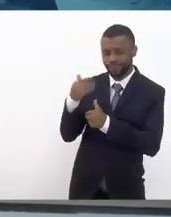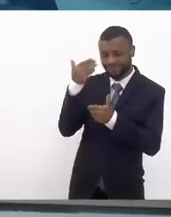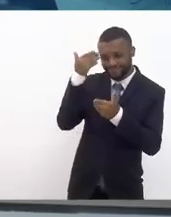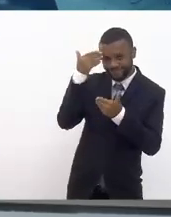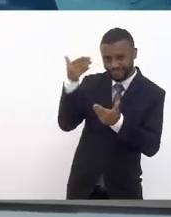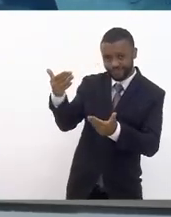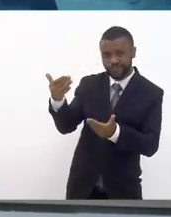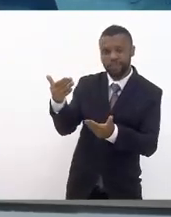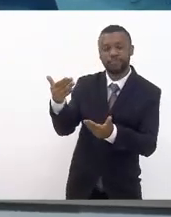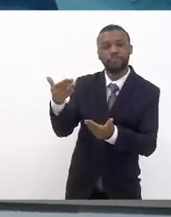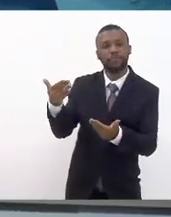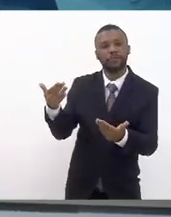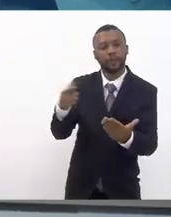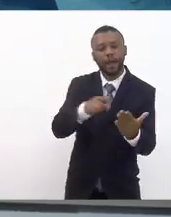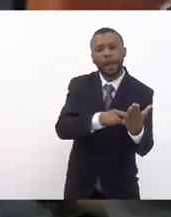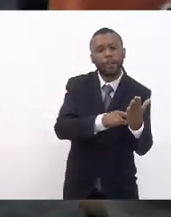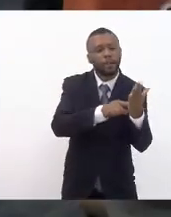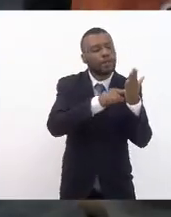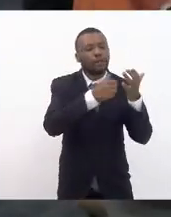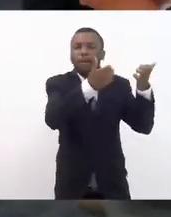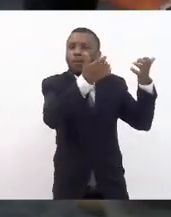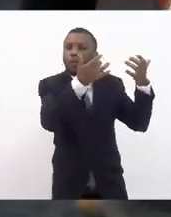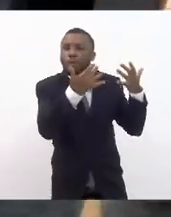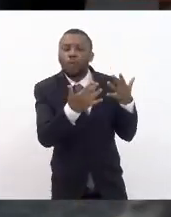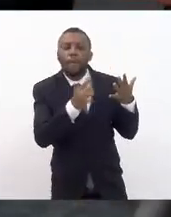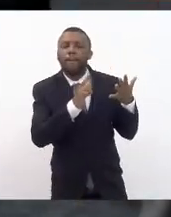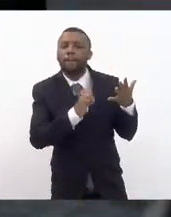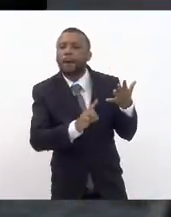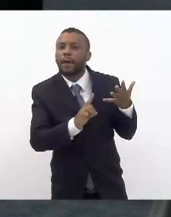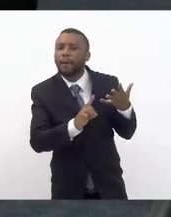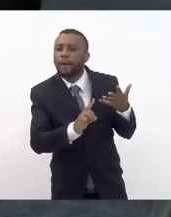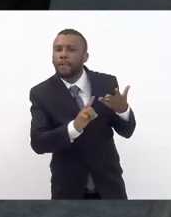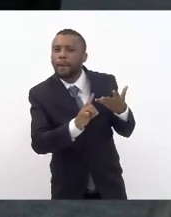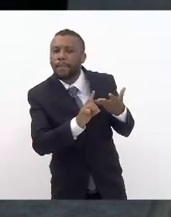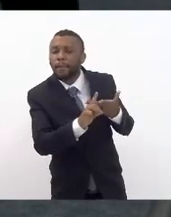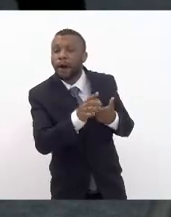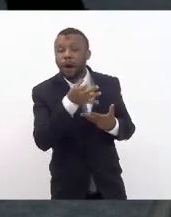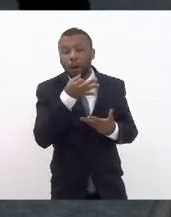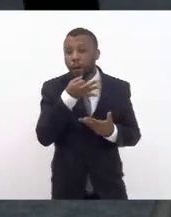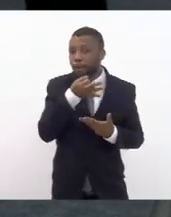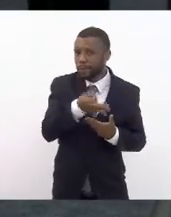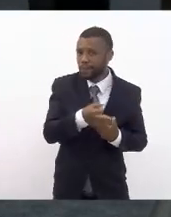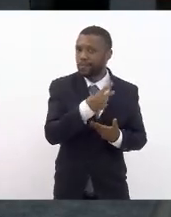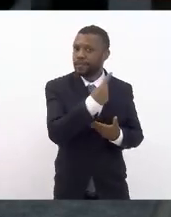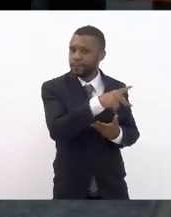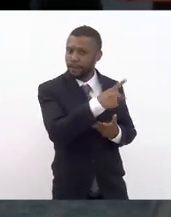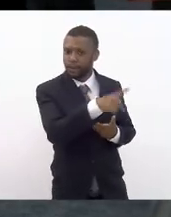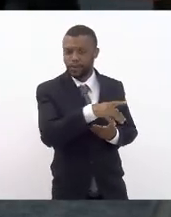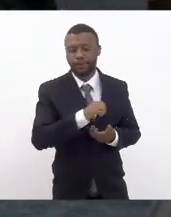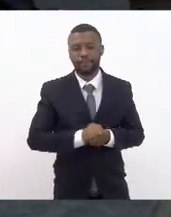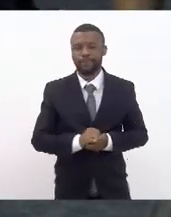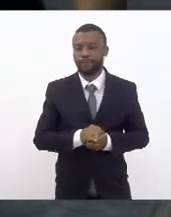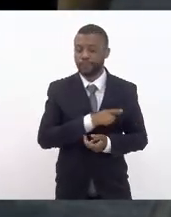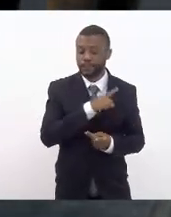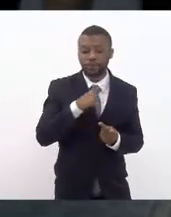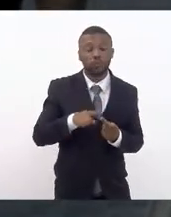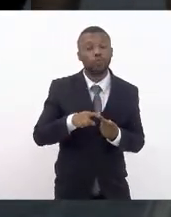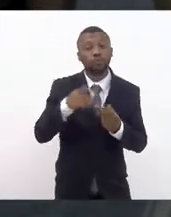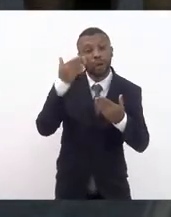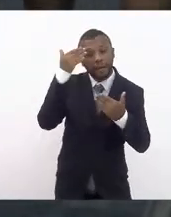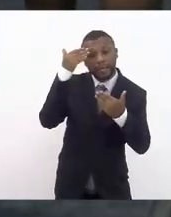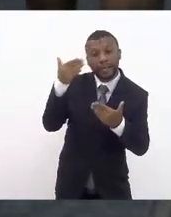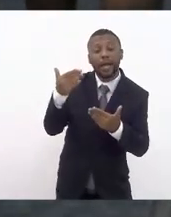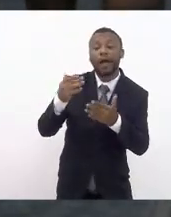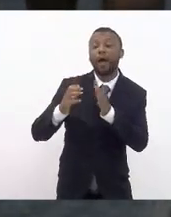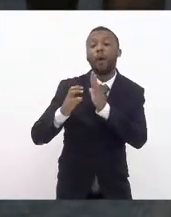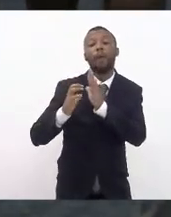e me mostraram o seu olhar. E segundo, agradecer ao meu partido PDT,